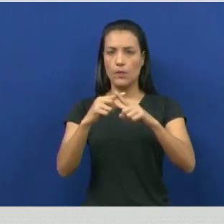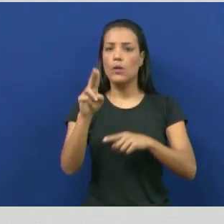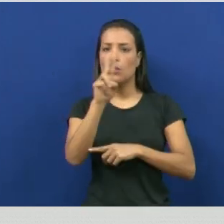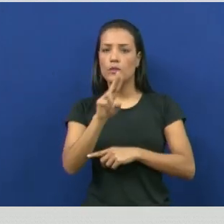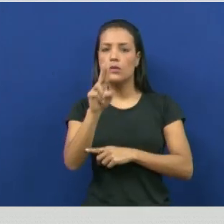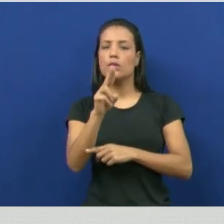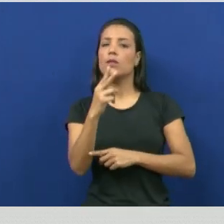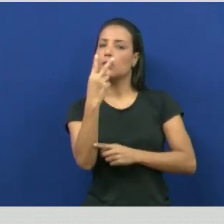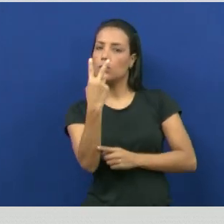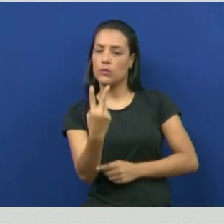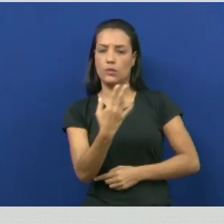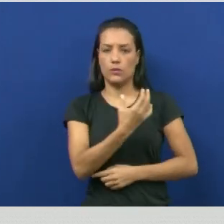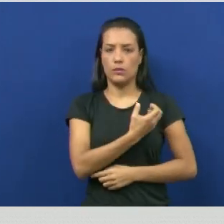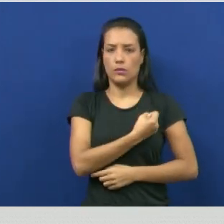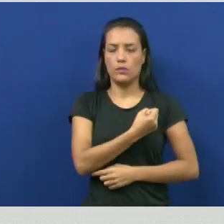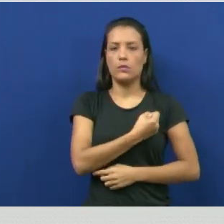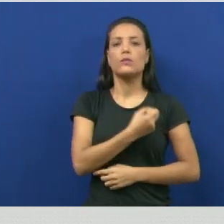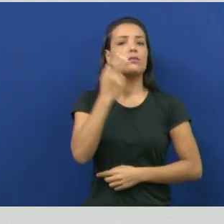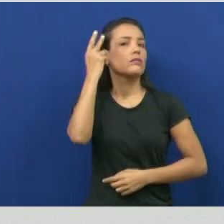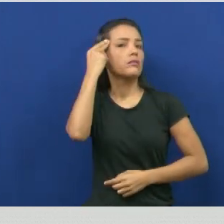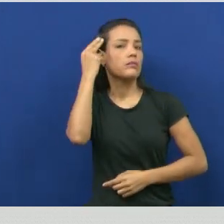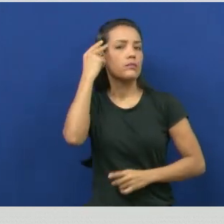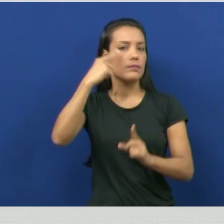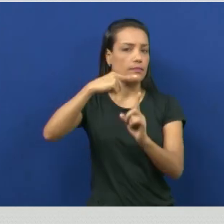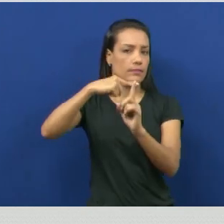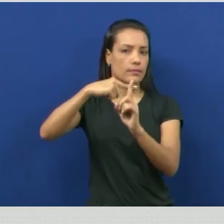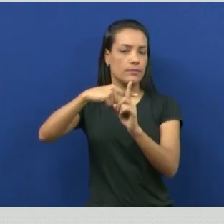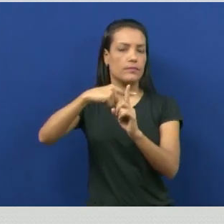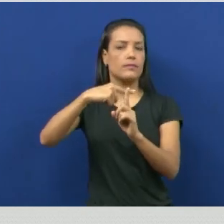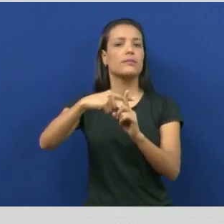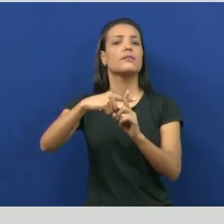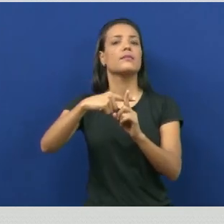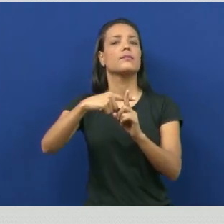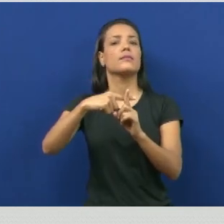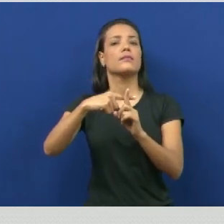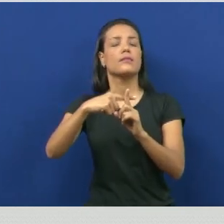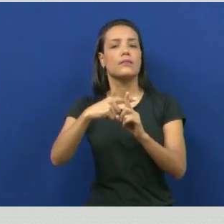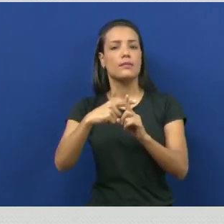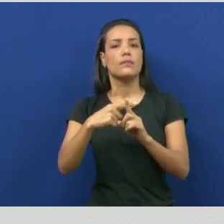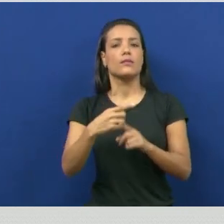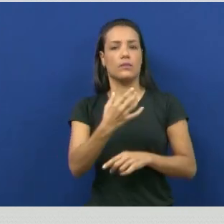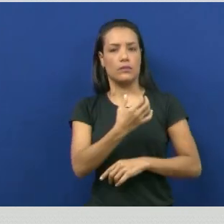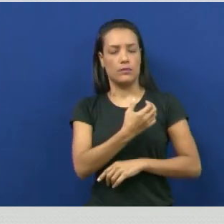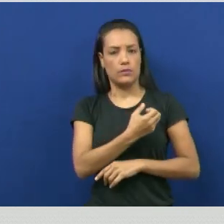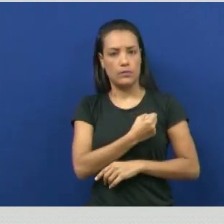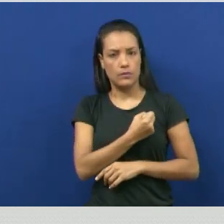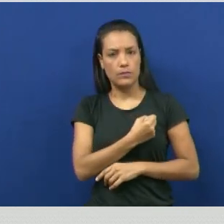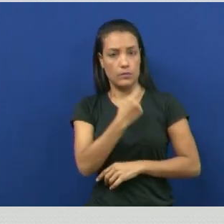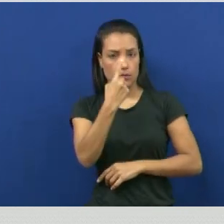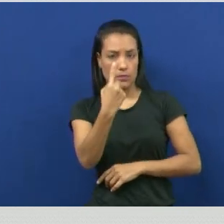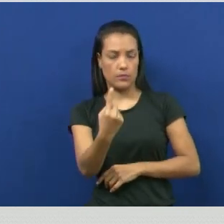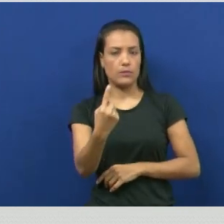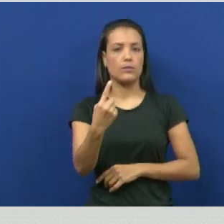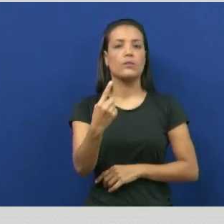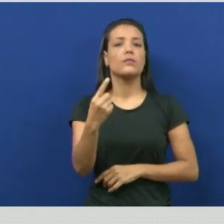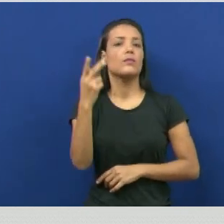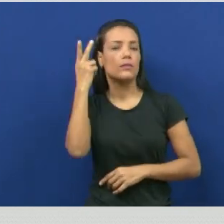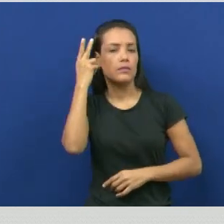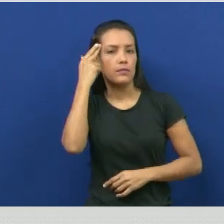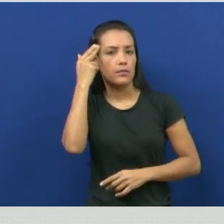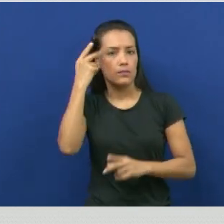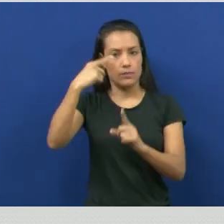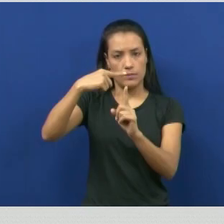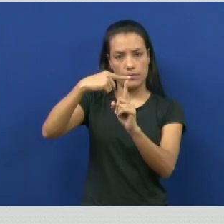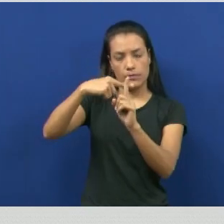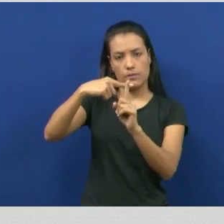números inteiros positivos dá um número inteiro positivo. O que ele está dizendo? Que qualquer